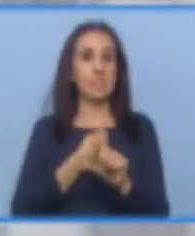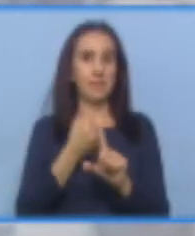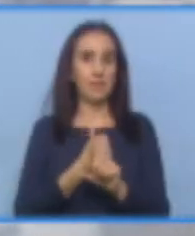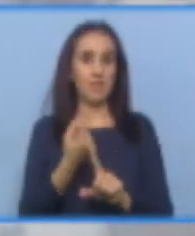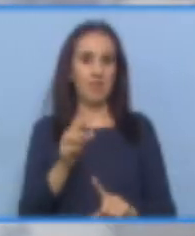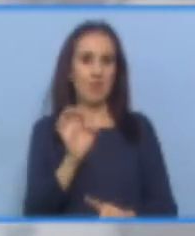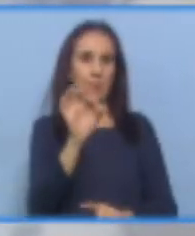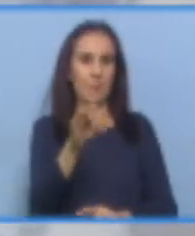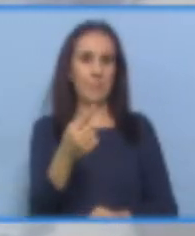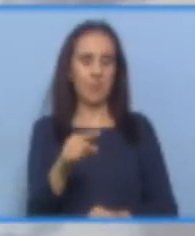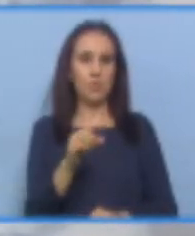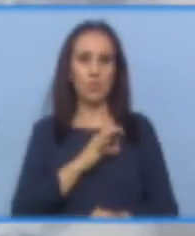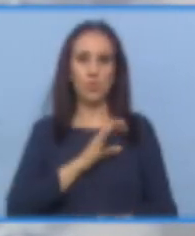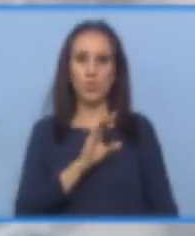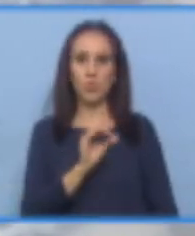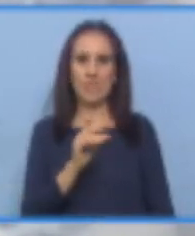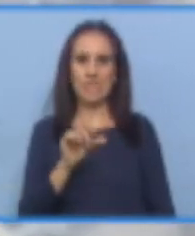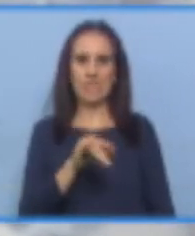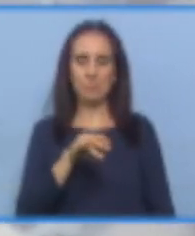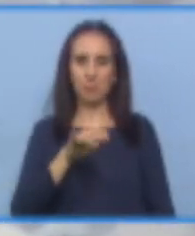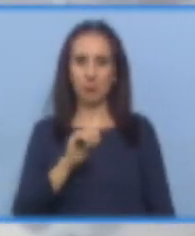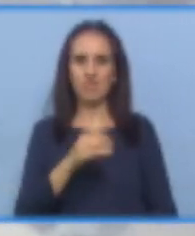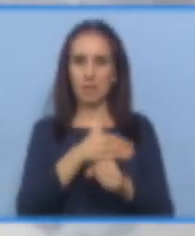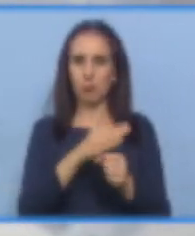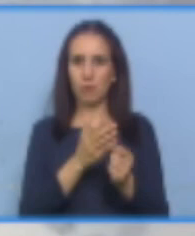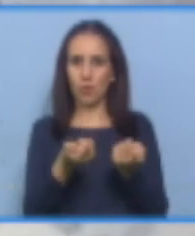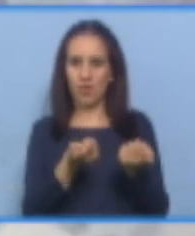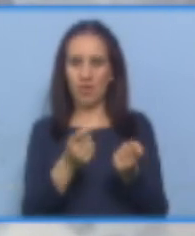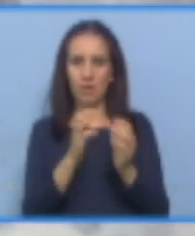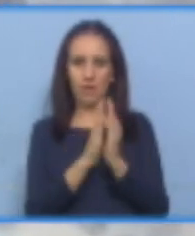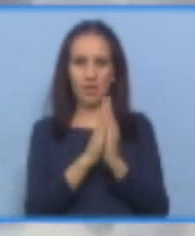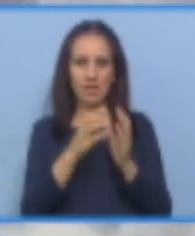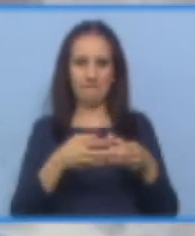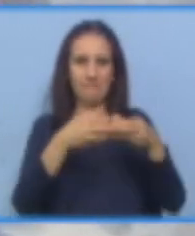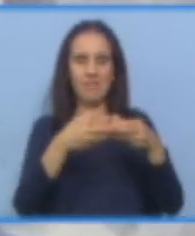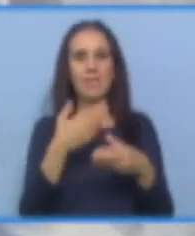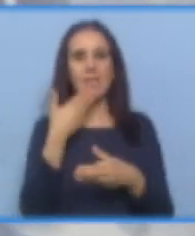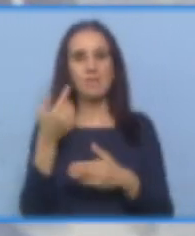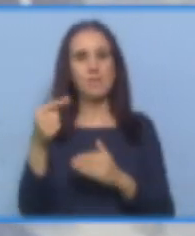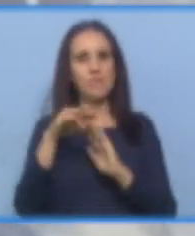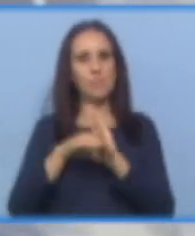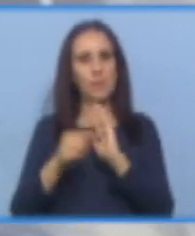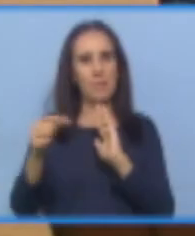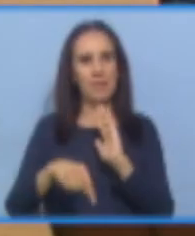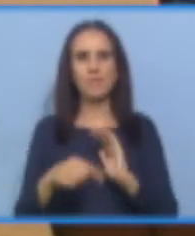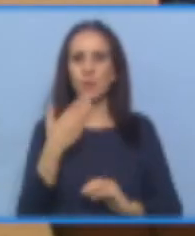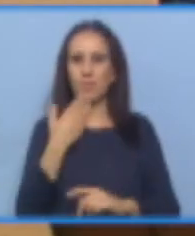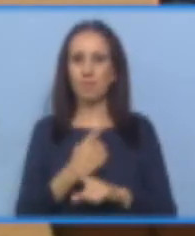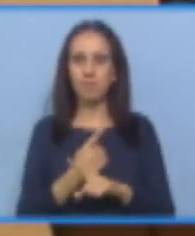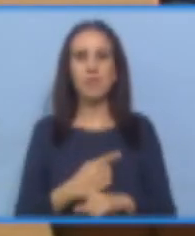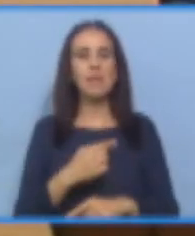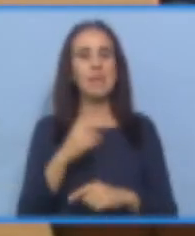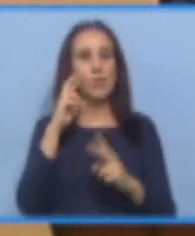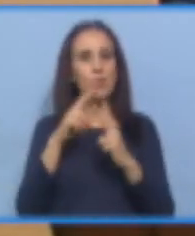aqui lançados por Dom Joaquim Mendes, que coordena este setor na Conferência Episcopal. Agradeço-vos terem estado aqui no programa Eclésia. Muito obrigado também. Felicidades para este encontro.